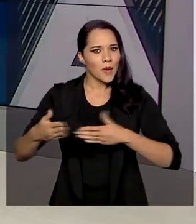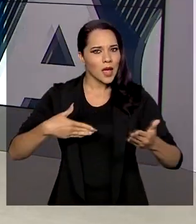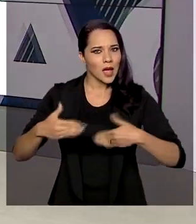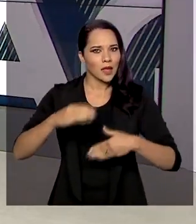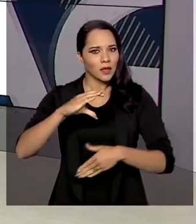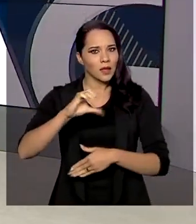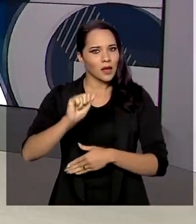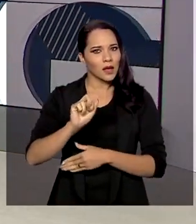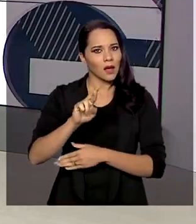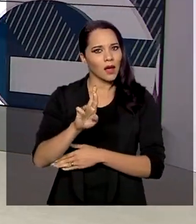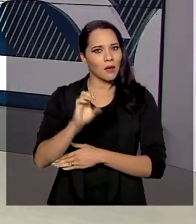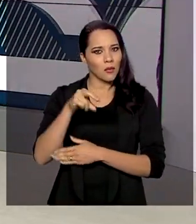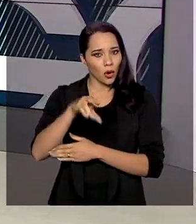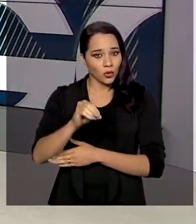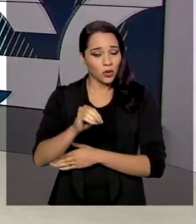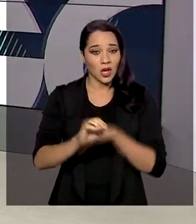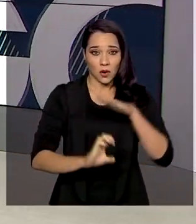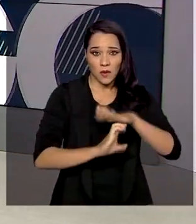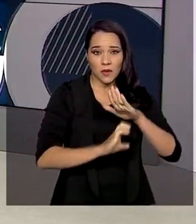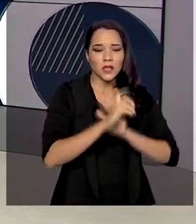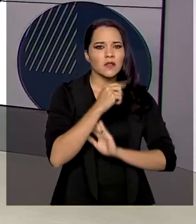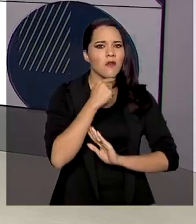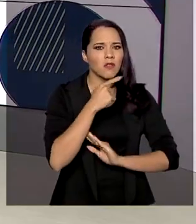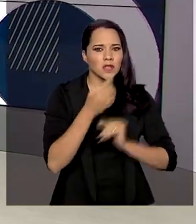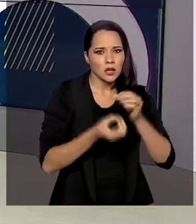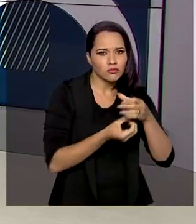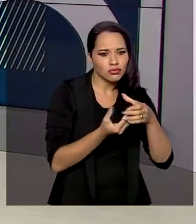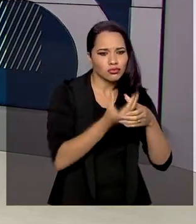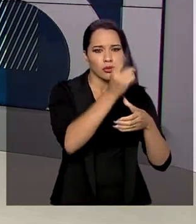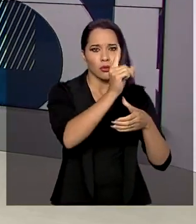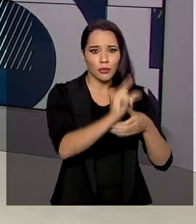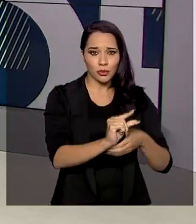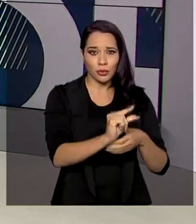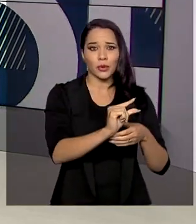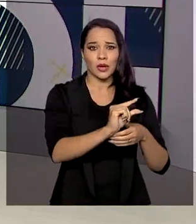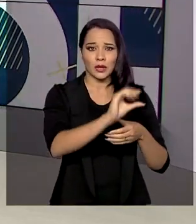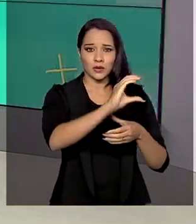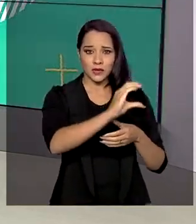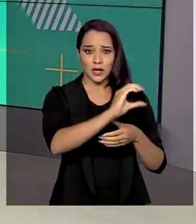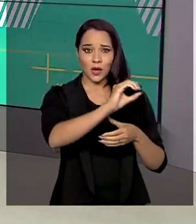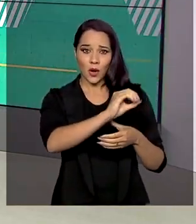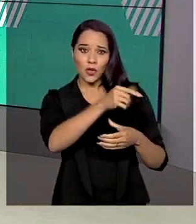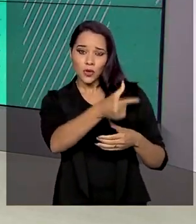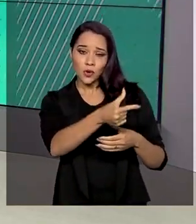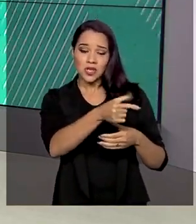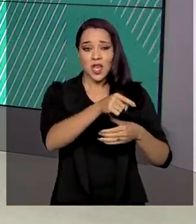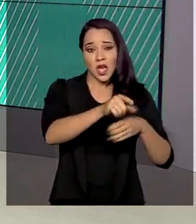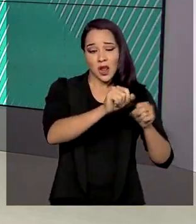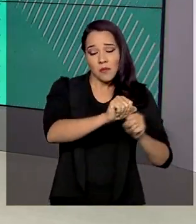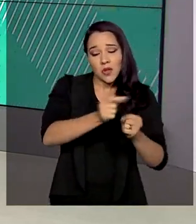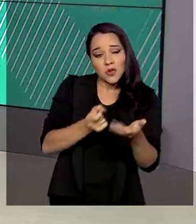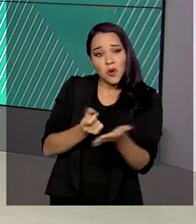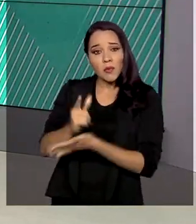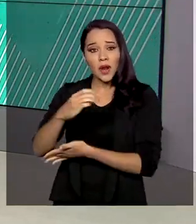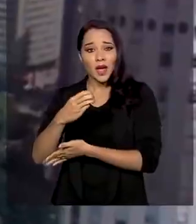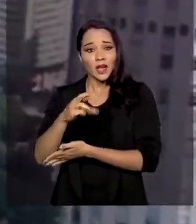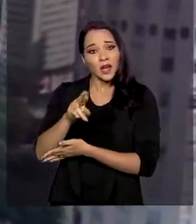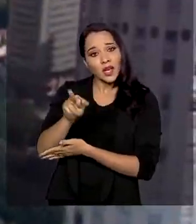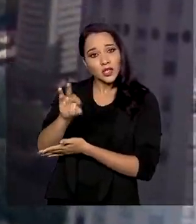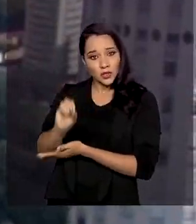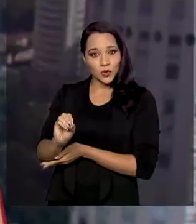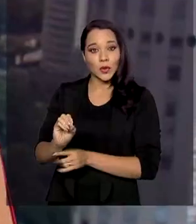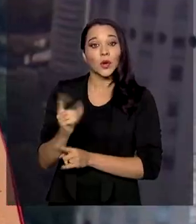carbono. Quando uma empresa não consegue reduzir as emissões de gases de efeito estufa, ela pode comprar créditos.